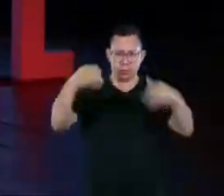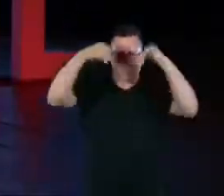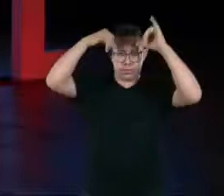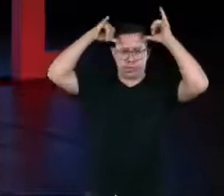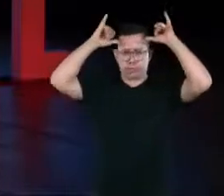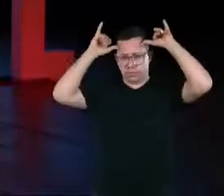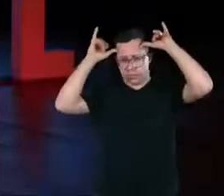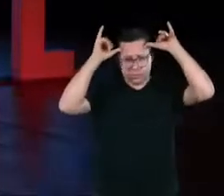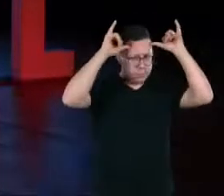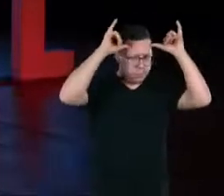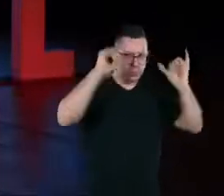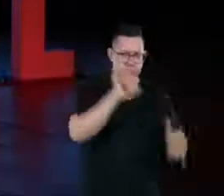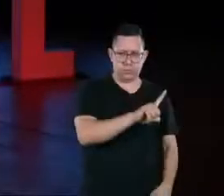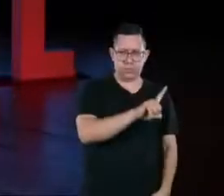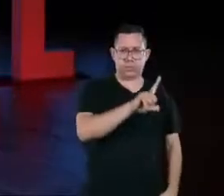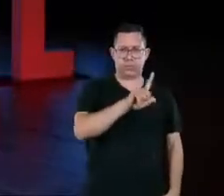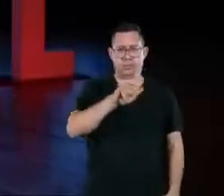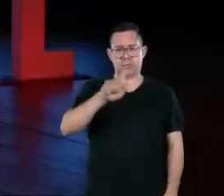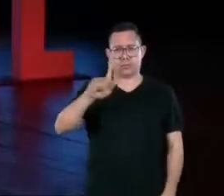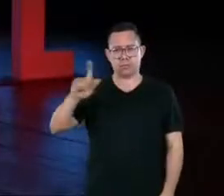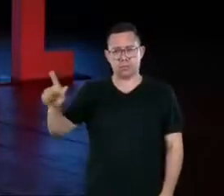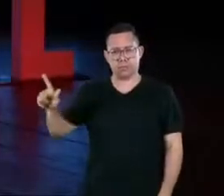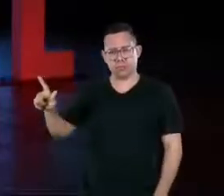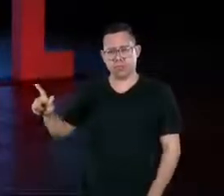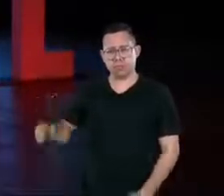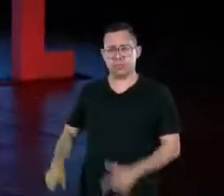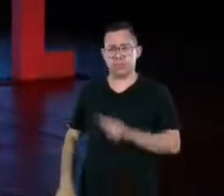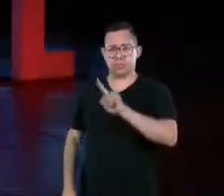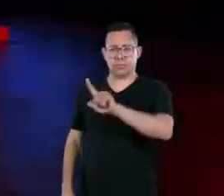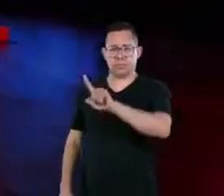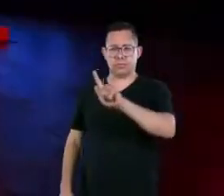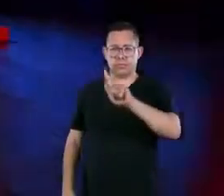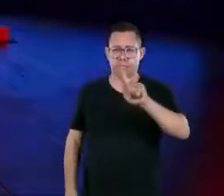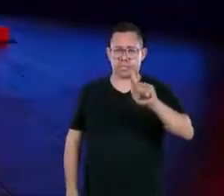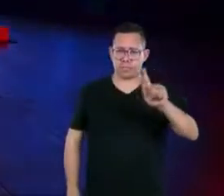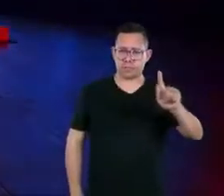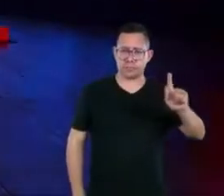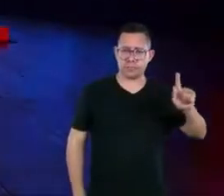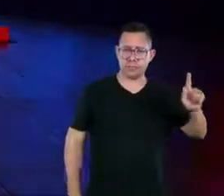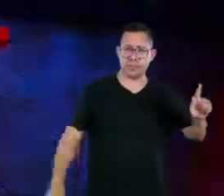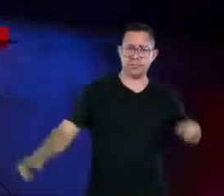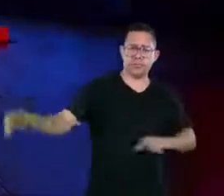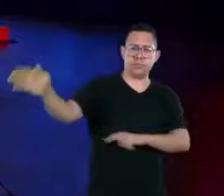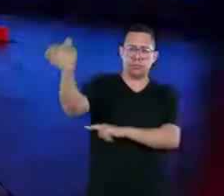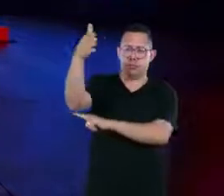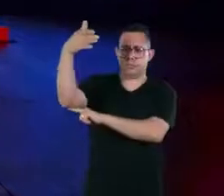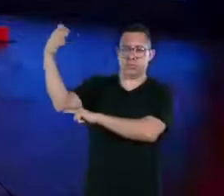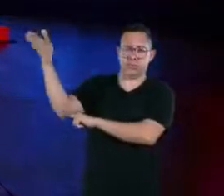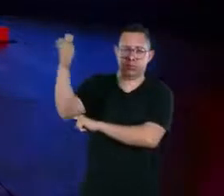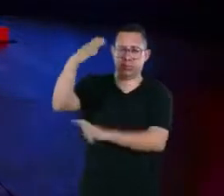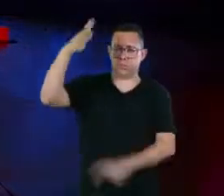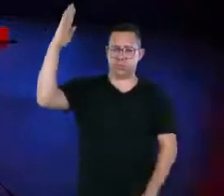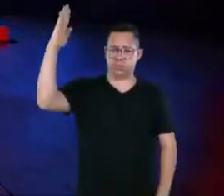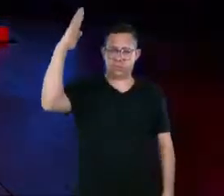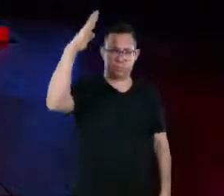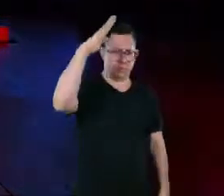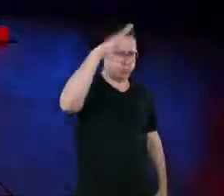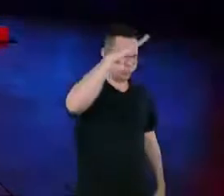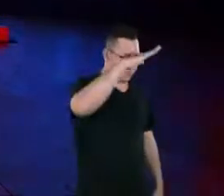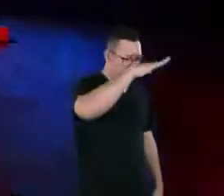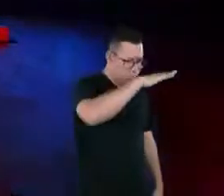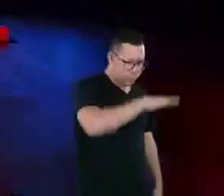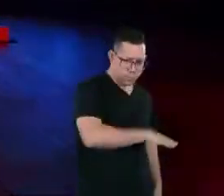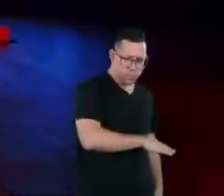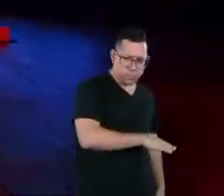boi. Linguagem. Um grande boi. Linguagem, bandeira, flor do mal, flor do mal.